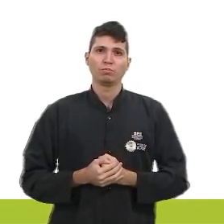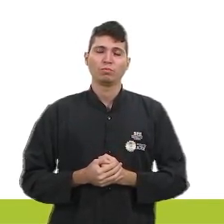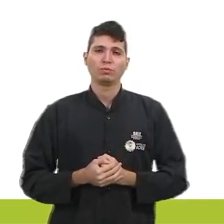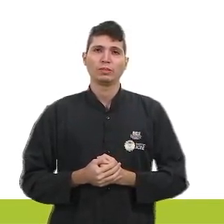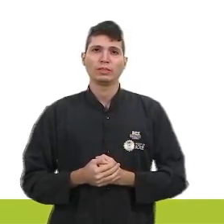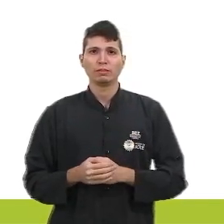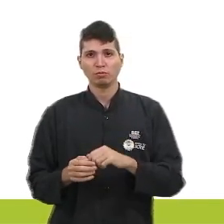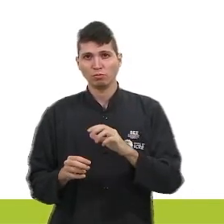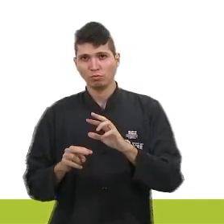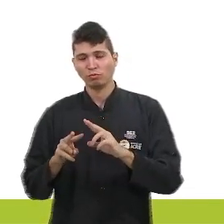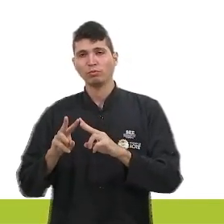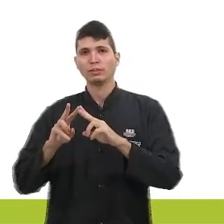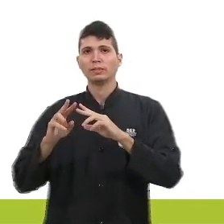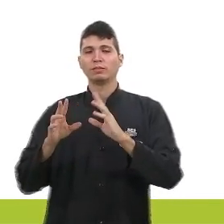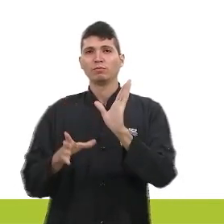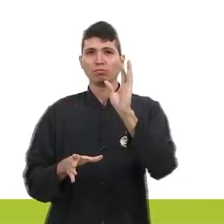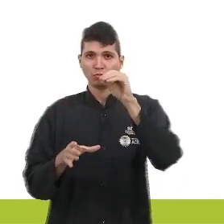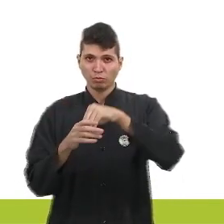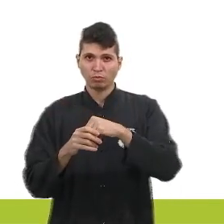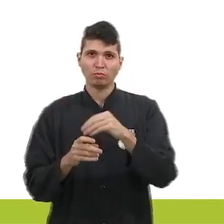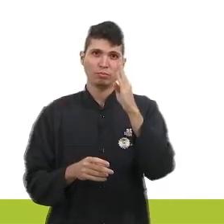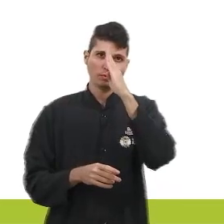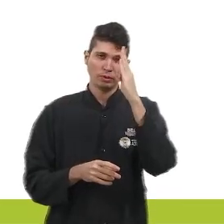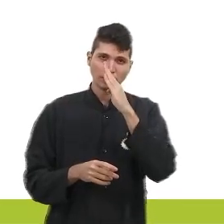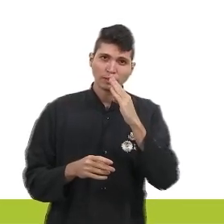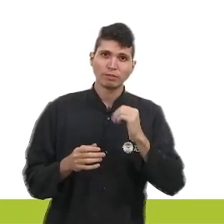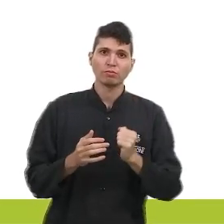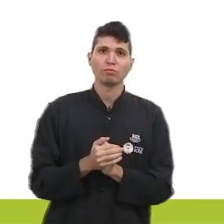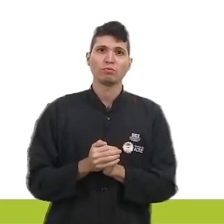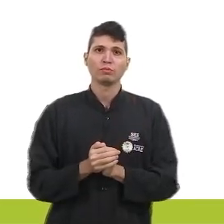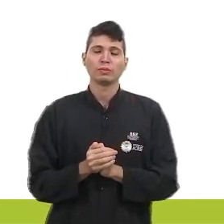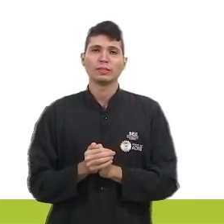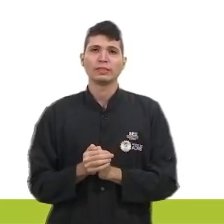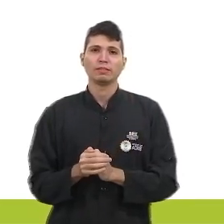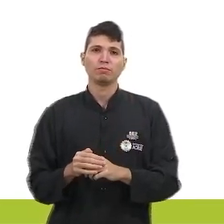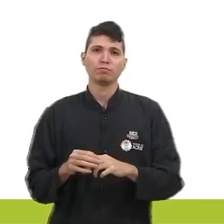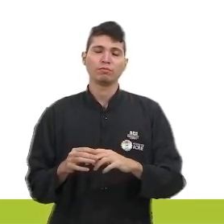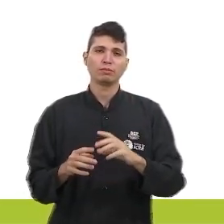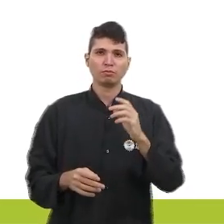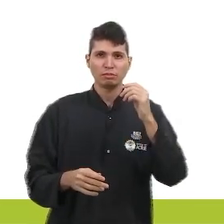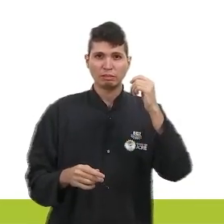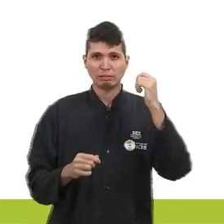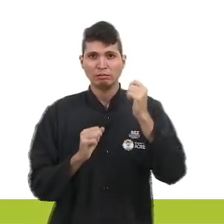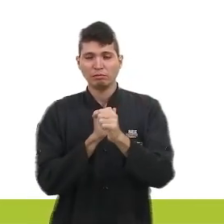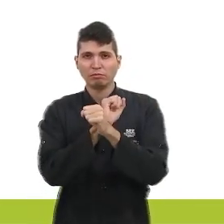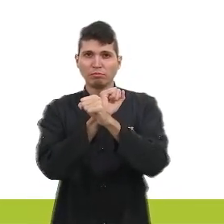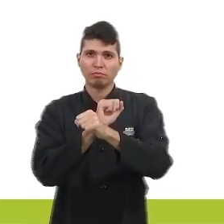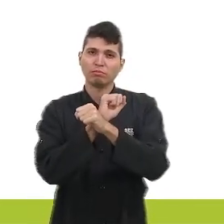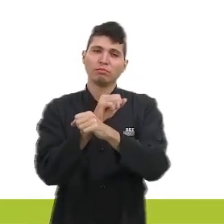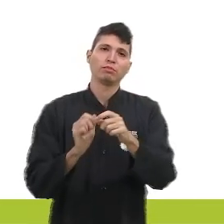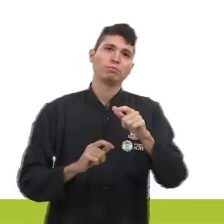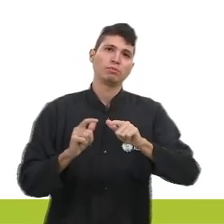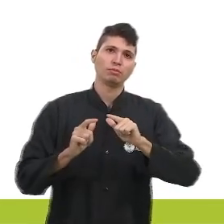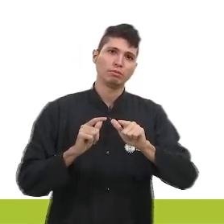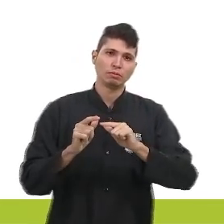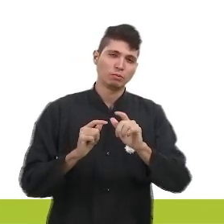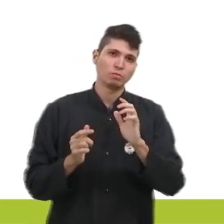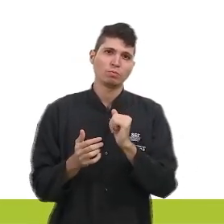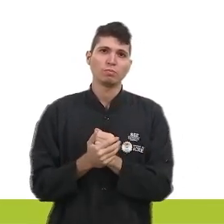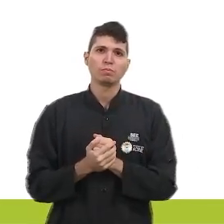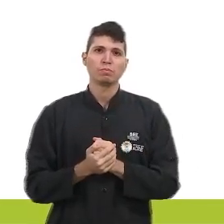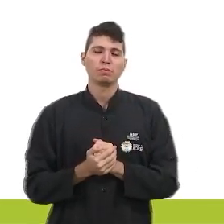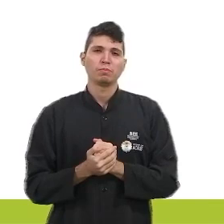políticas, socioambientais, de escravização, de trabalho desumano, para essa produção de carvão vegetal, mas aí é um outro